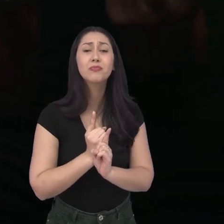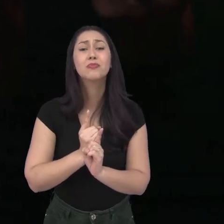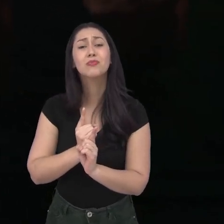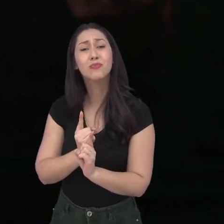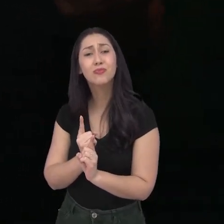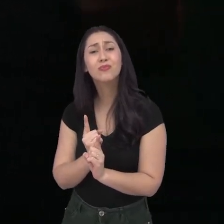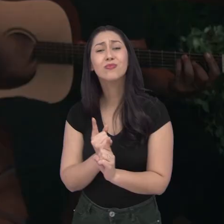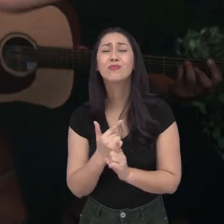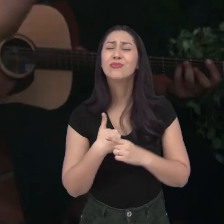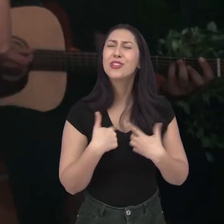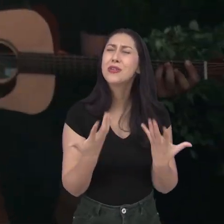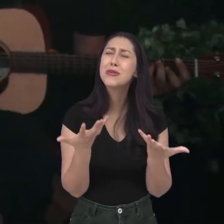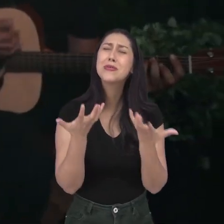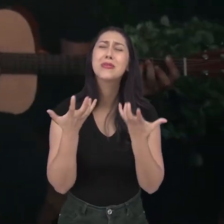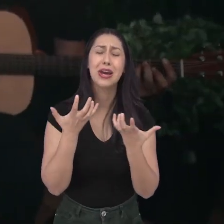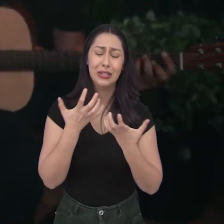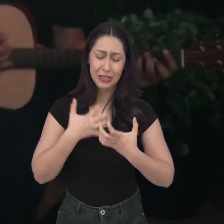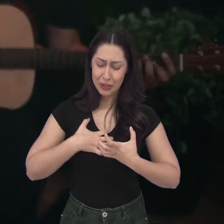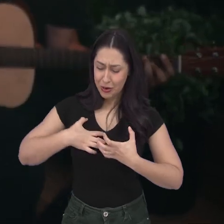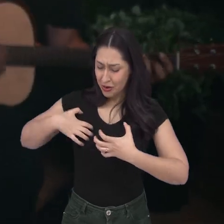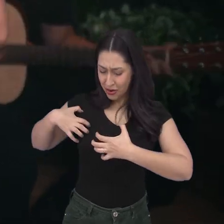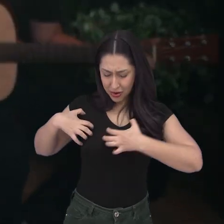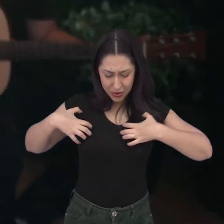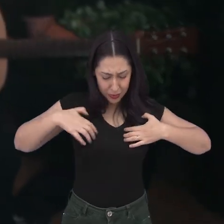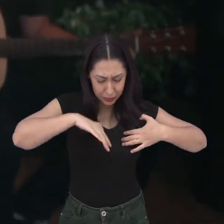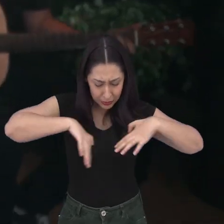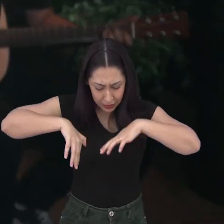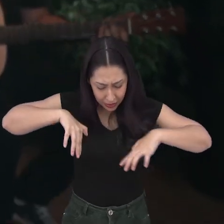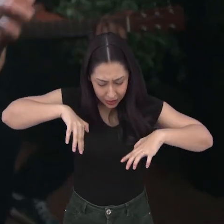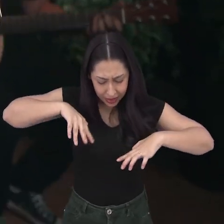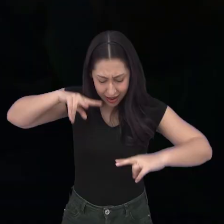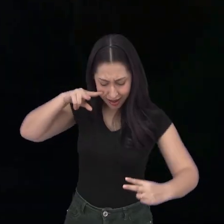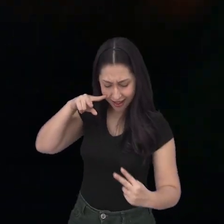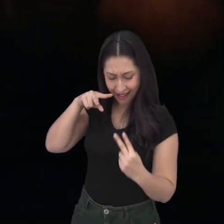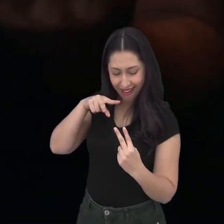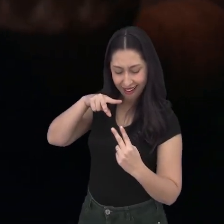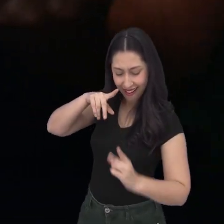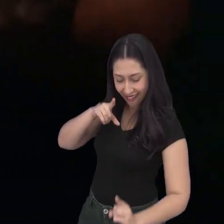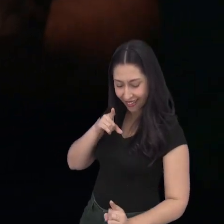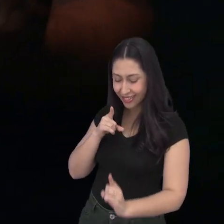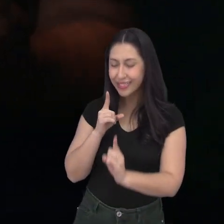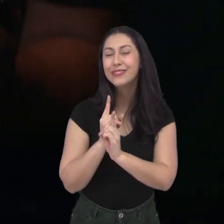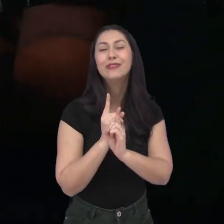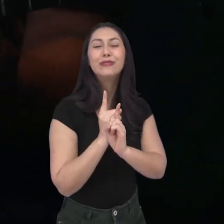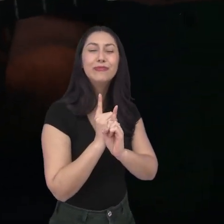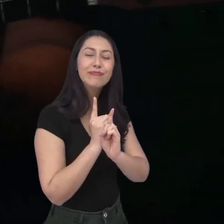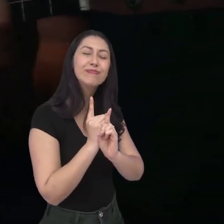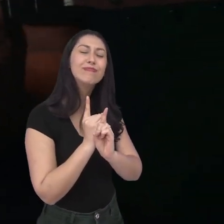Tô procurando alguma forma de me encontrar.